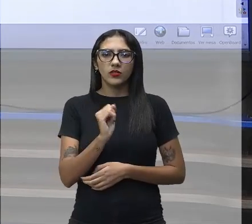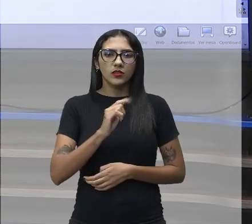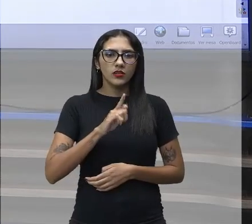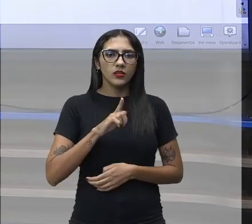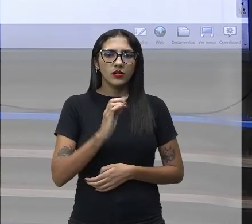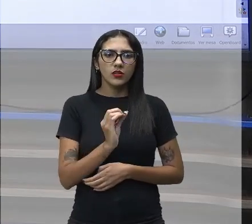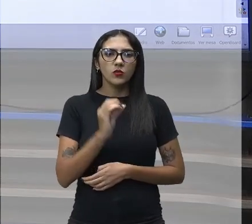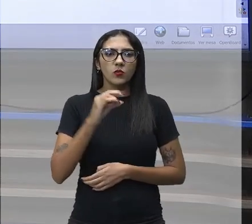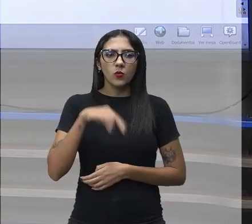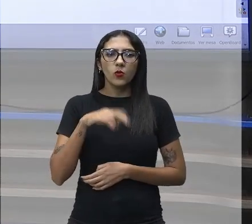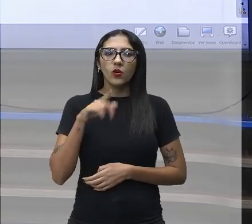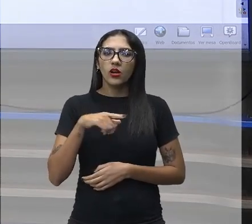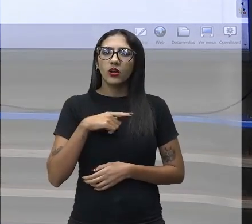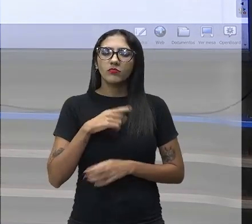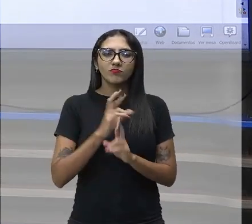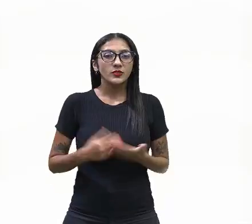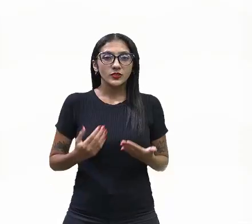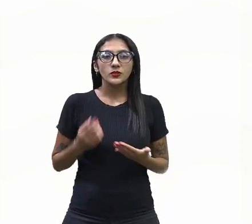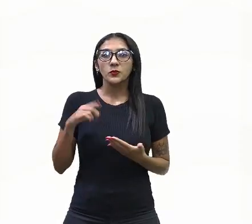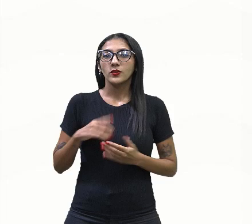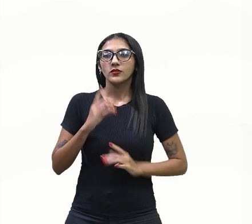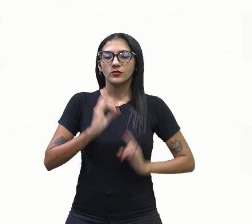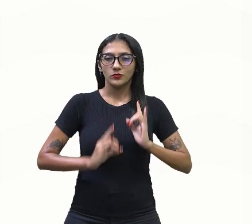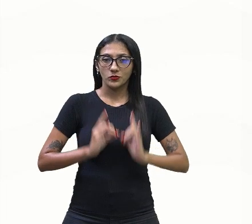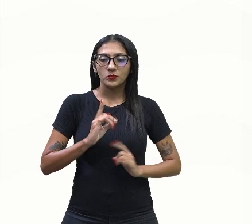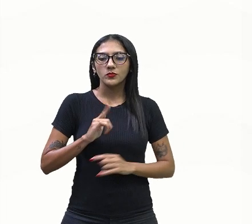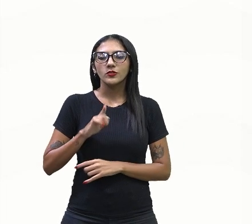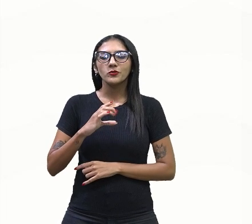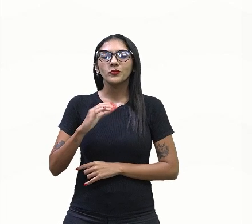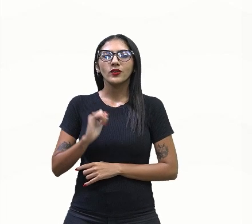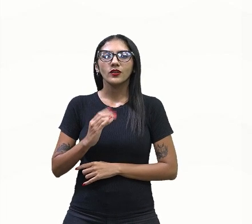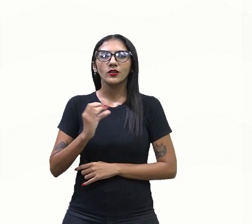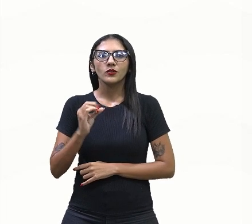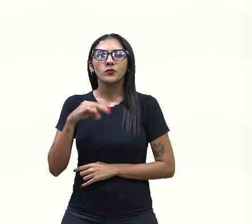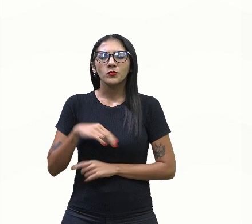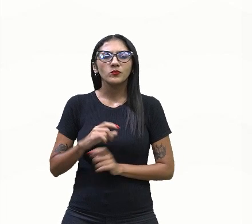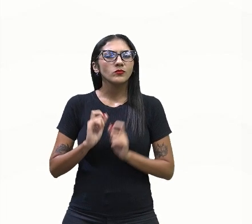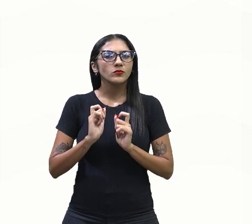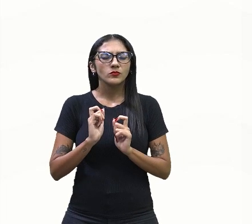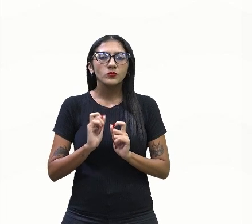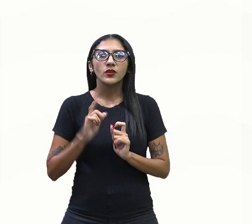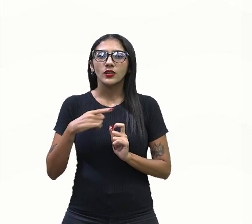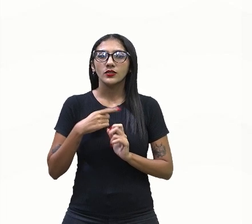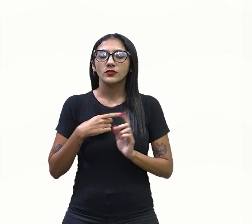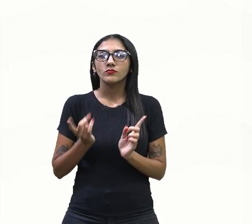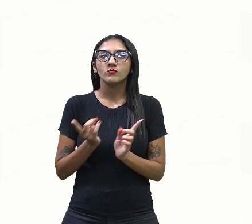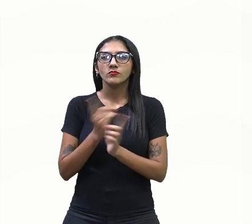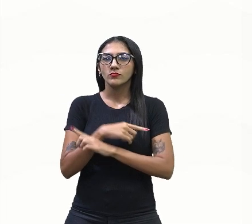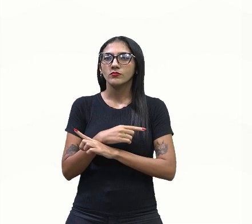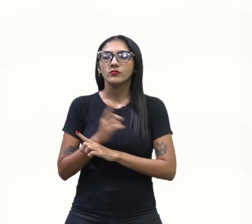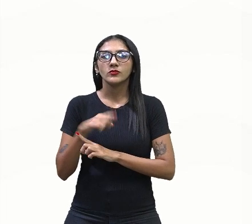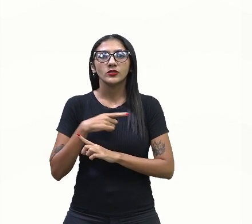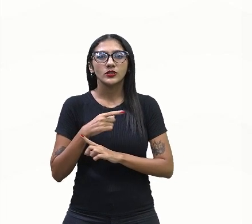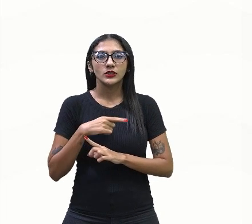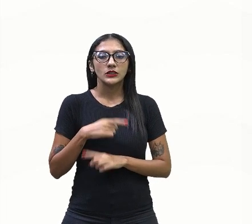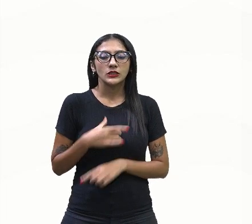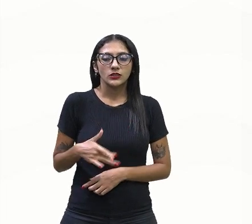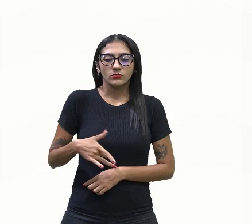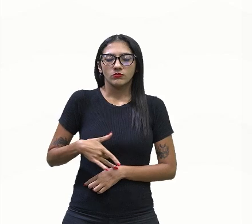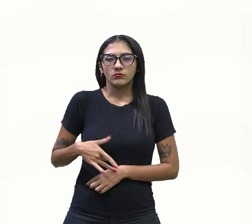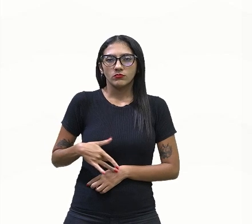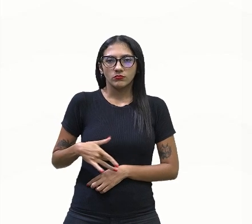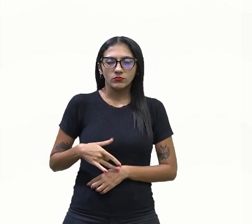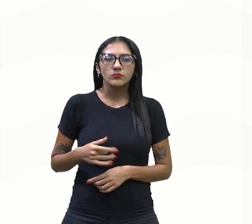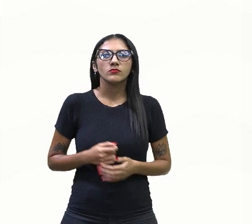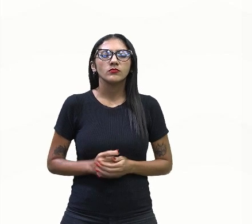papel contrário. Olha só, o glucagon, ele funciona de maneira oposta. Ele age no